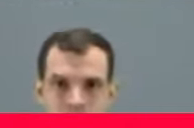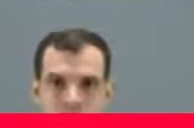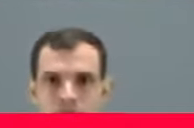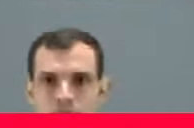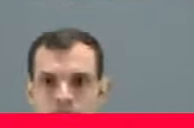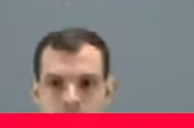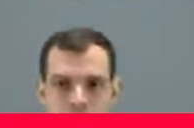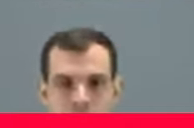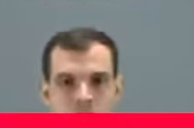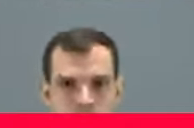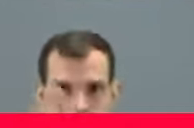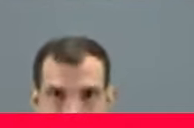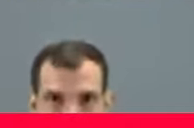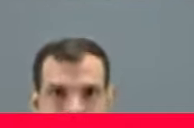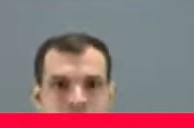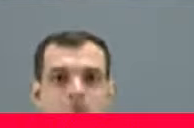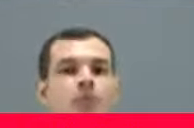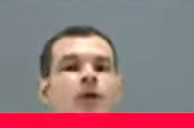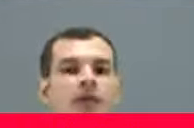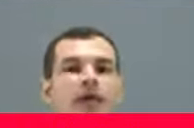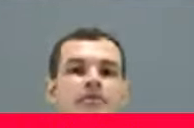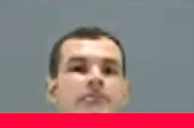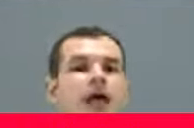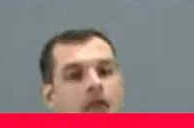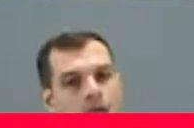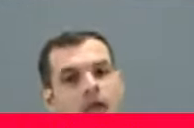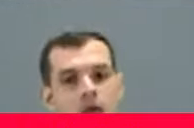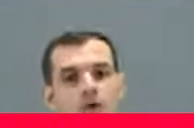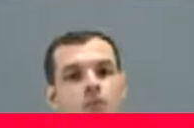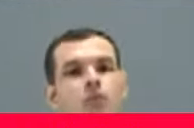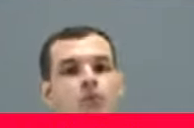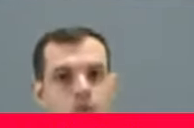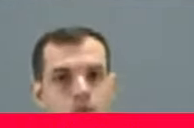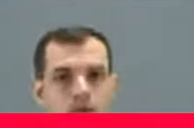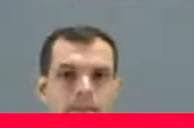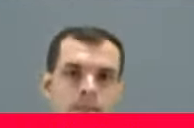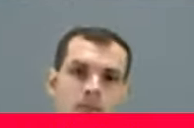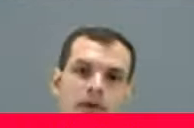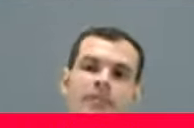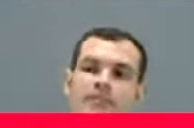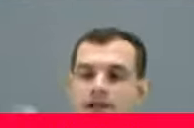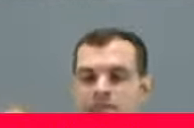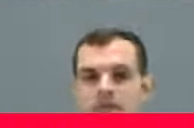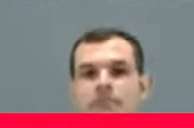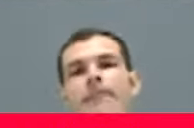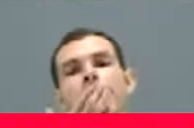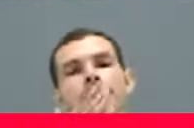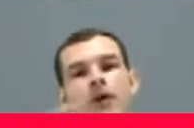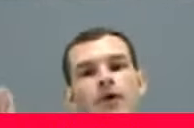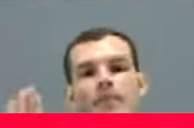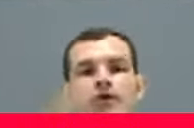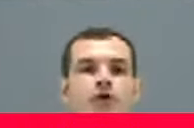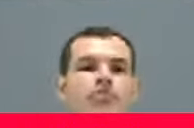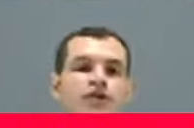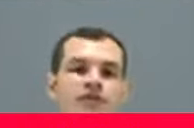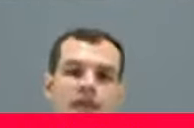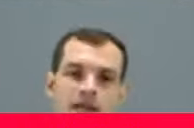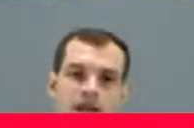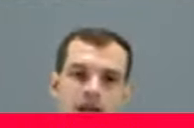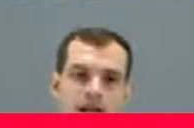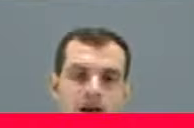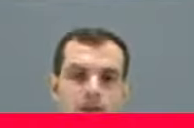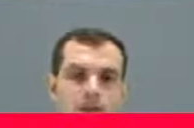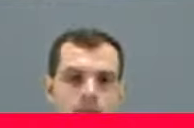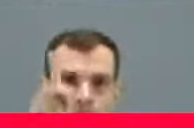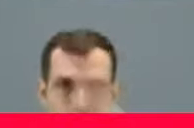isso em campanha, ou vir a público para dizer que estava apenas tentando enganar a população do país. Essa é uma realidade.